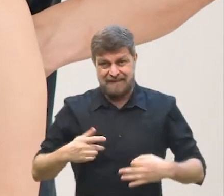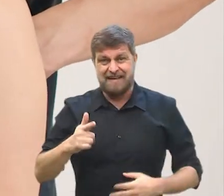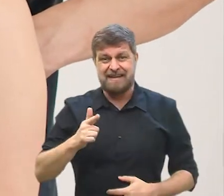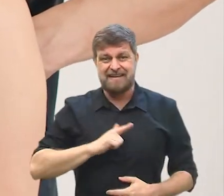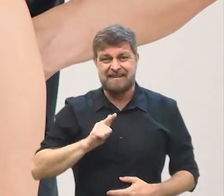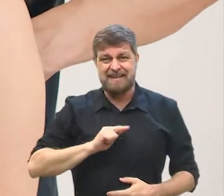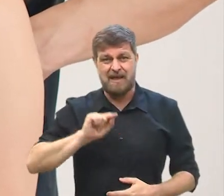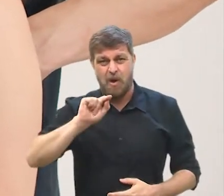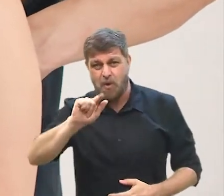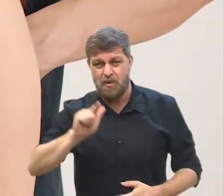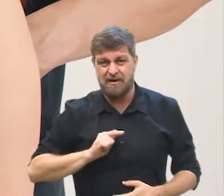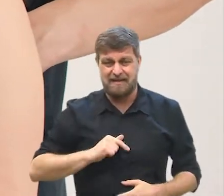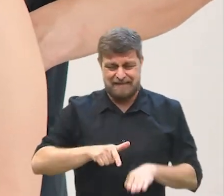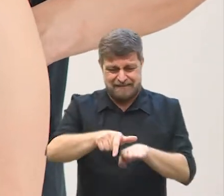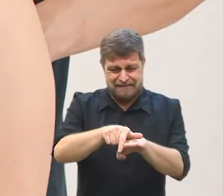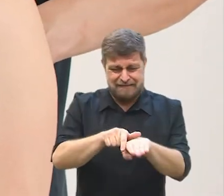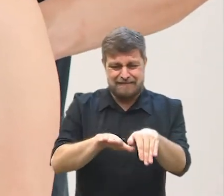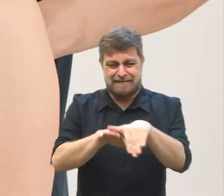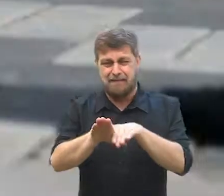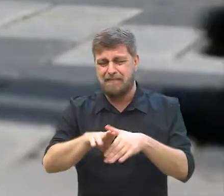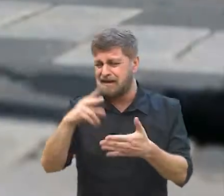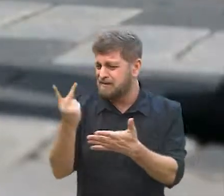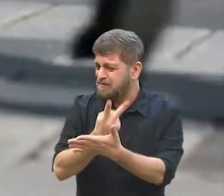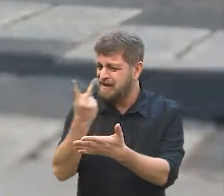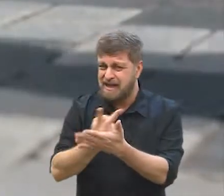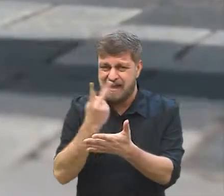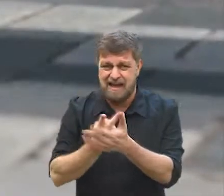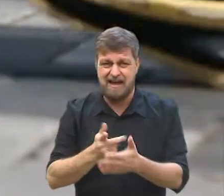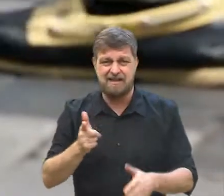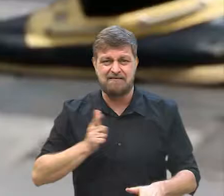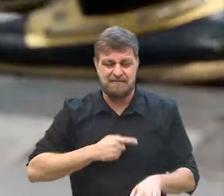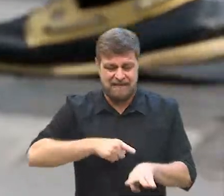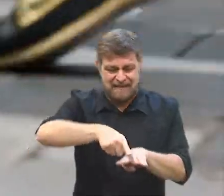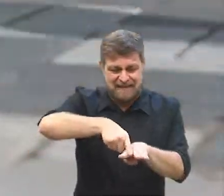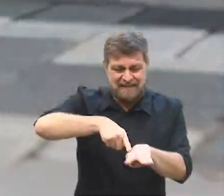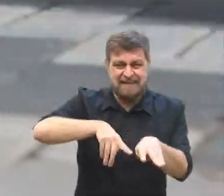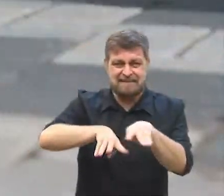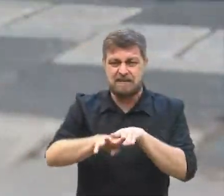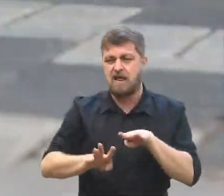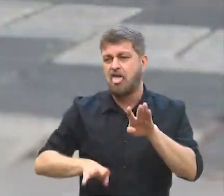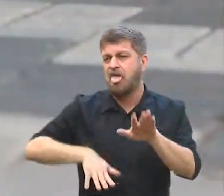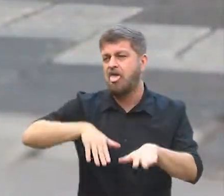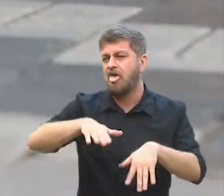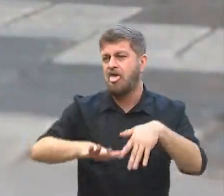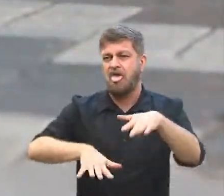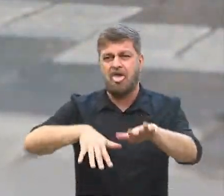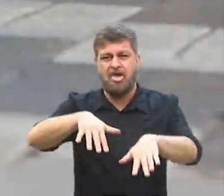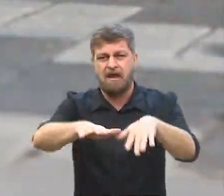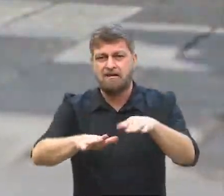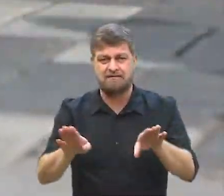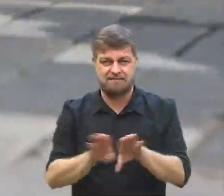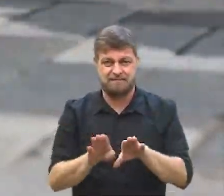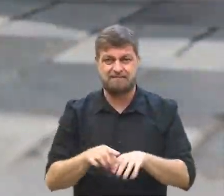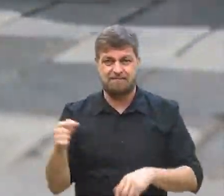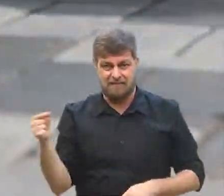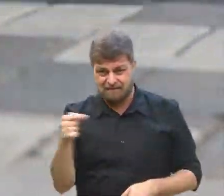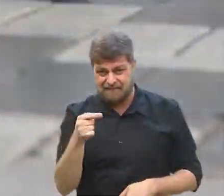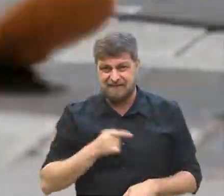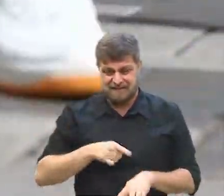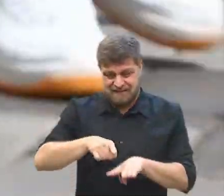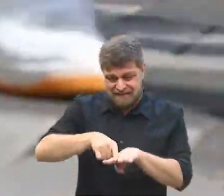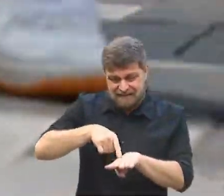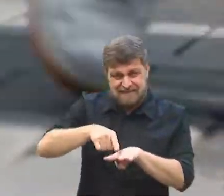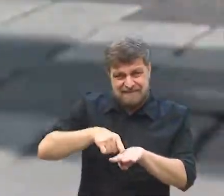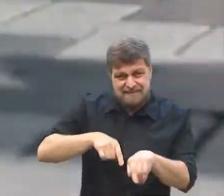é o mau uso do sapato, está usando muito croque, muita sandália havaiana, interfere muito. O doutor falou aquele